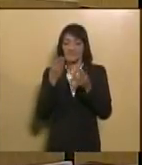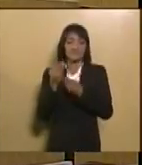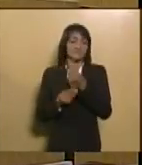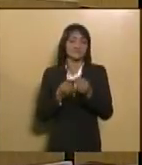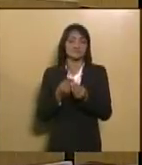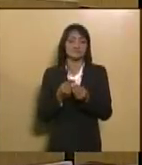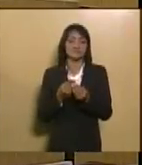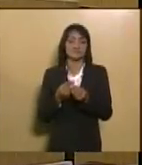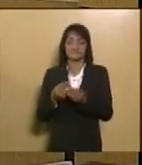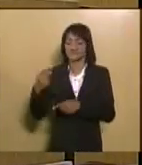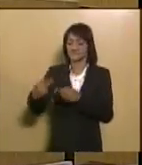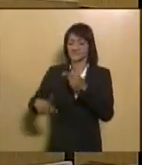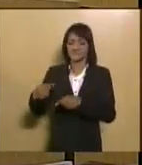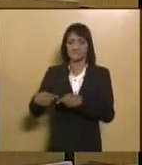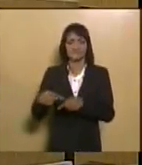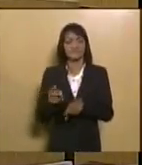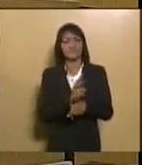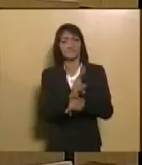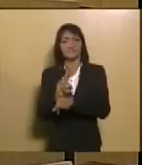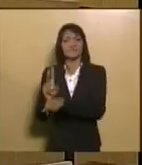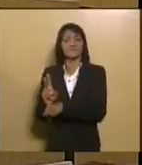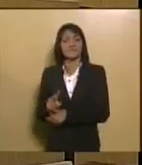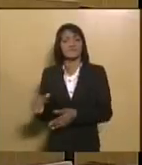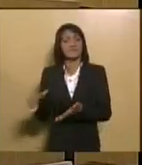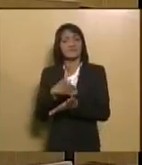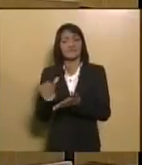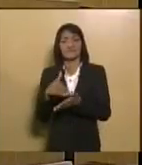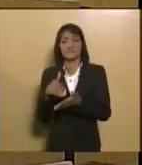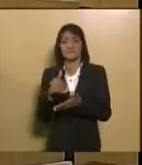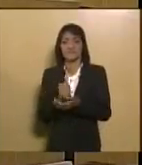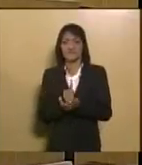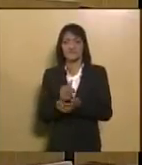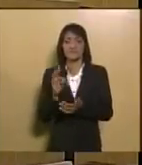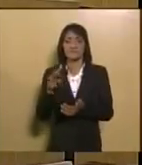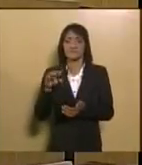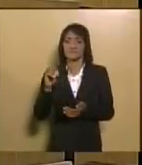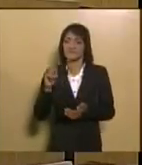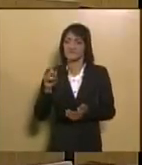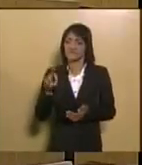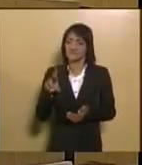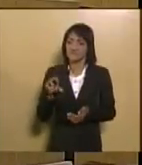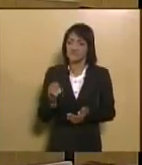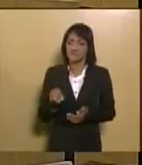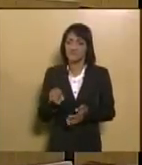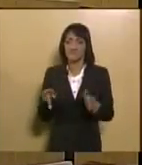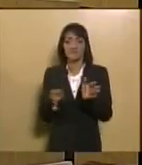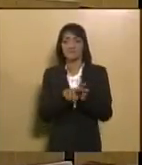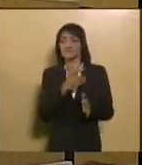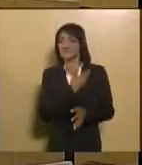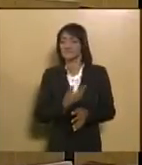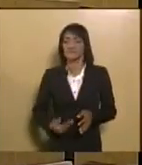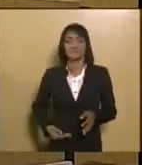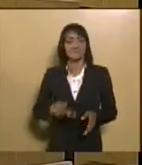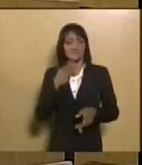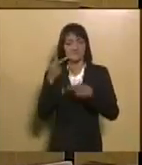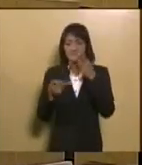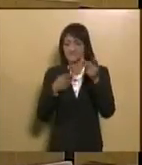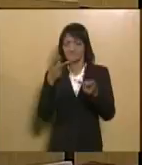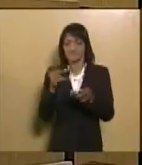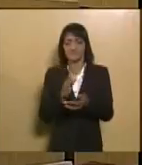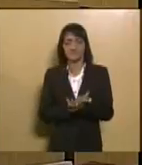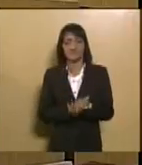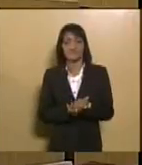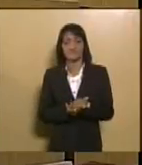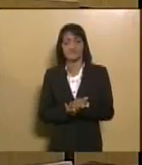relação à política de gestão fiscal pela Secretaria do Tesouro Nacional, onde o próprio governo diz que a arrecadação